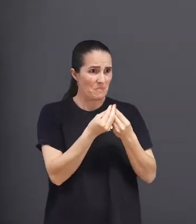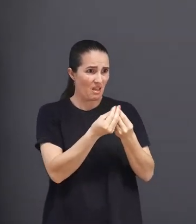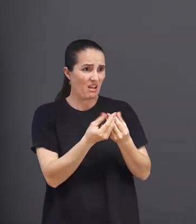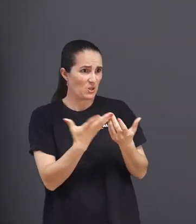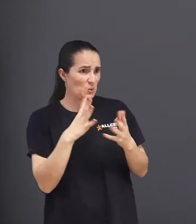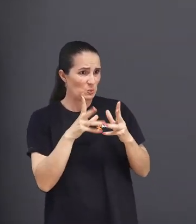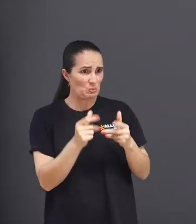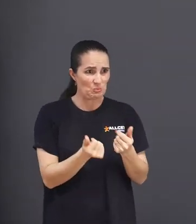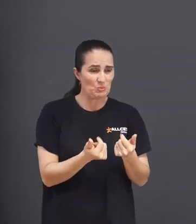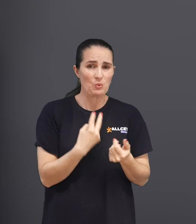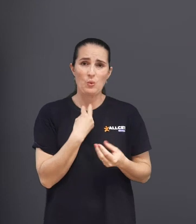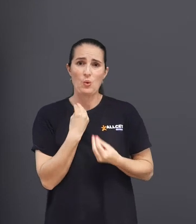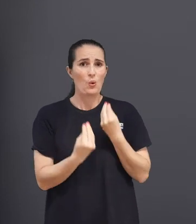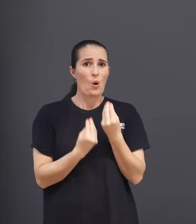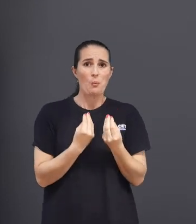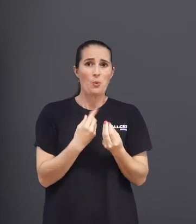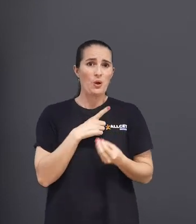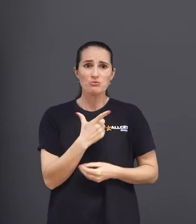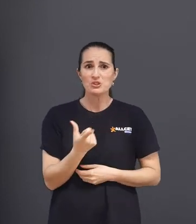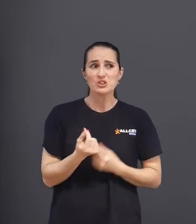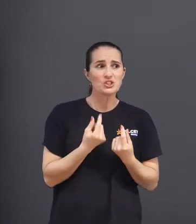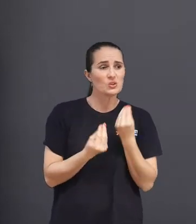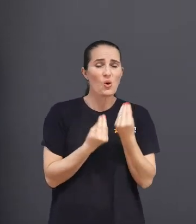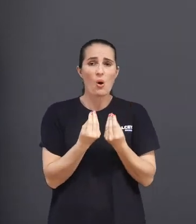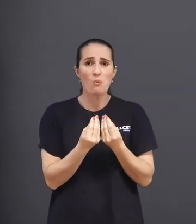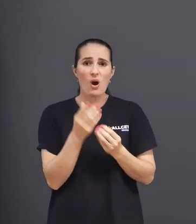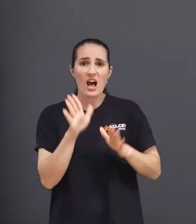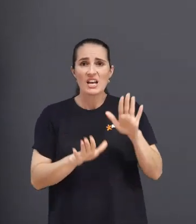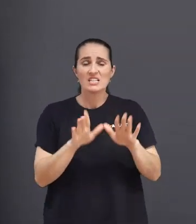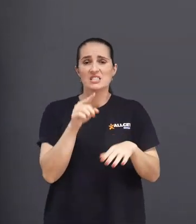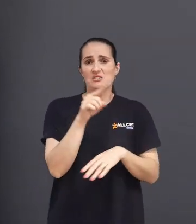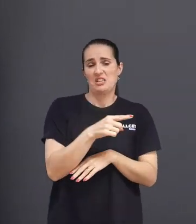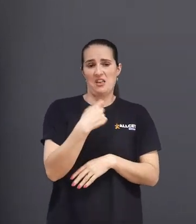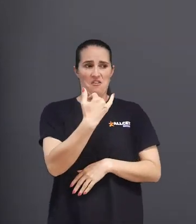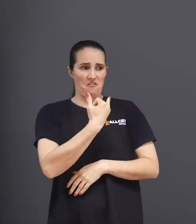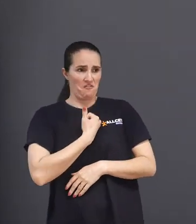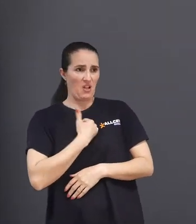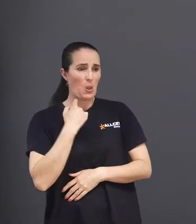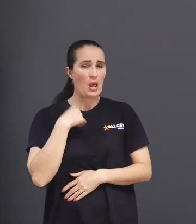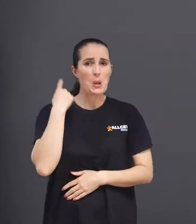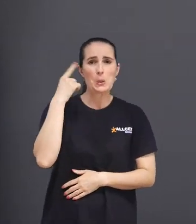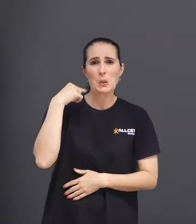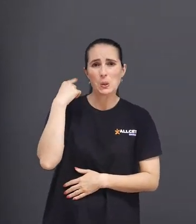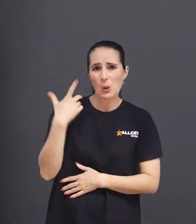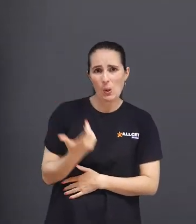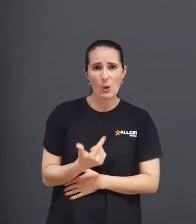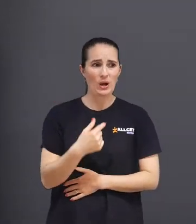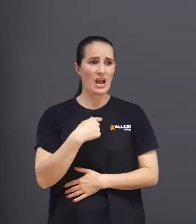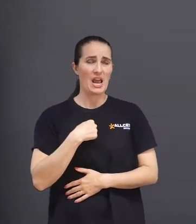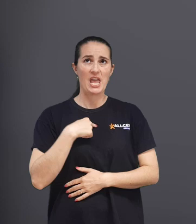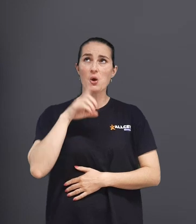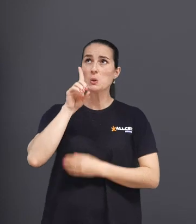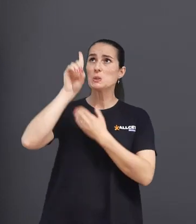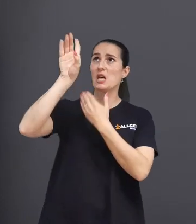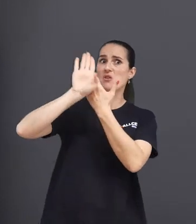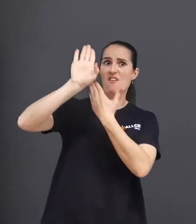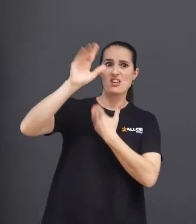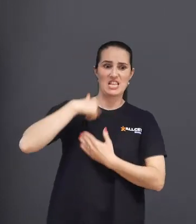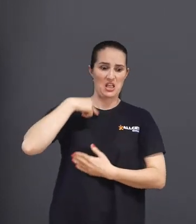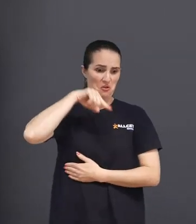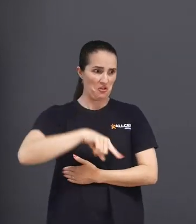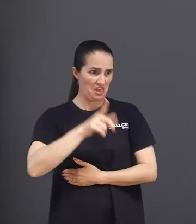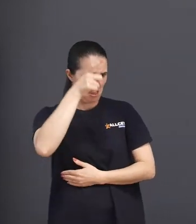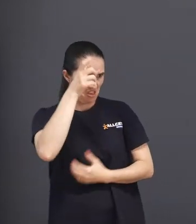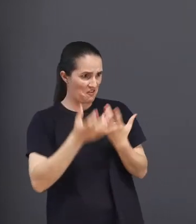tentou tirar minha renda, minhas possibilidades financeiras. Como que não... E fora as vezes que você me